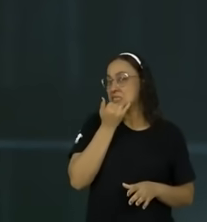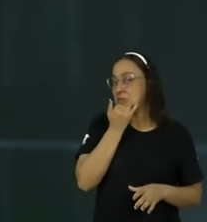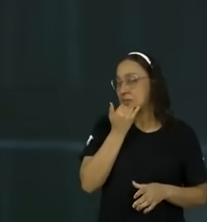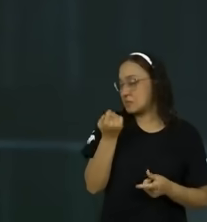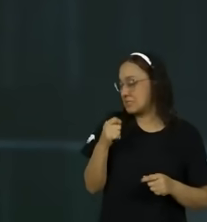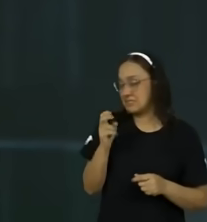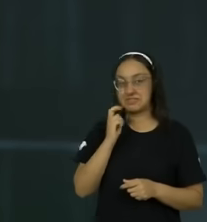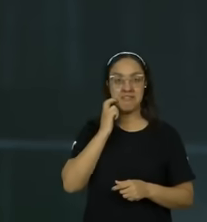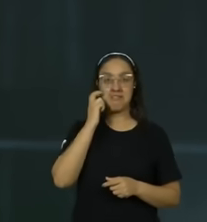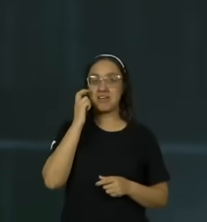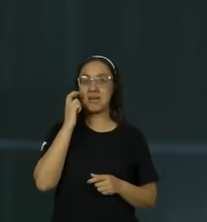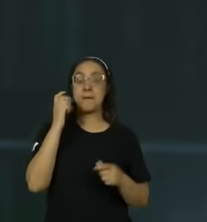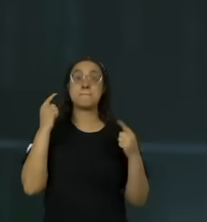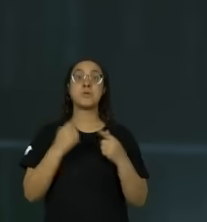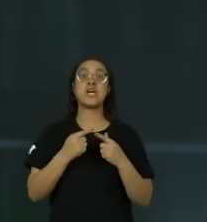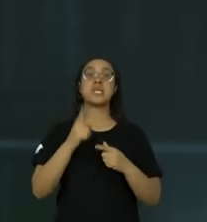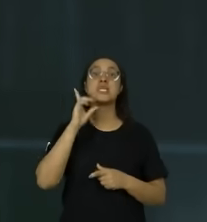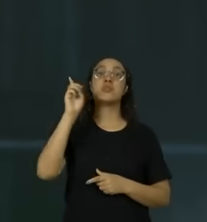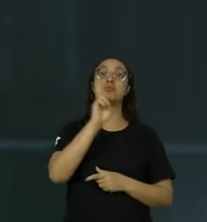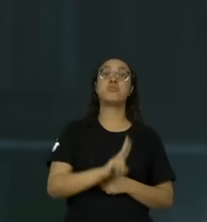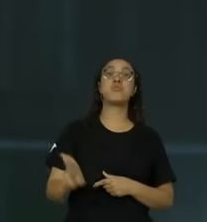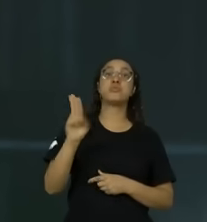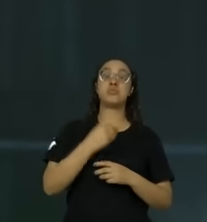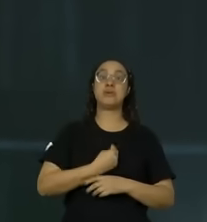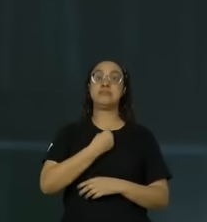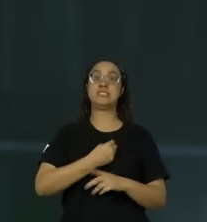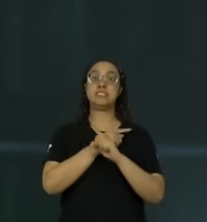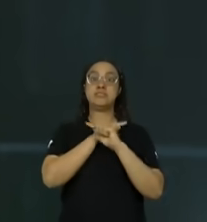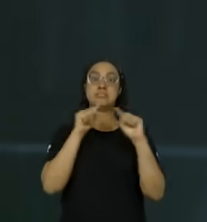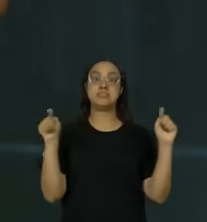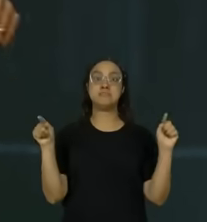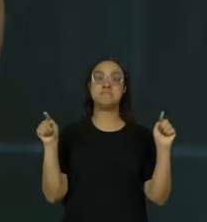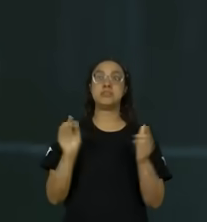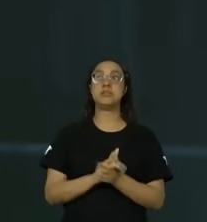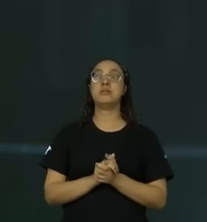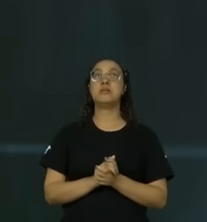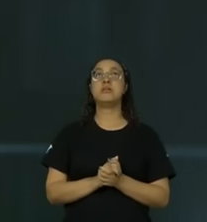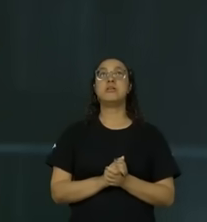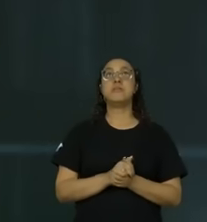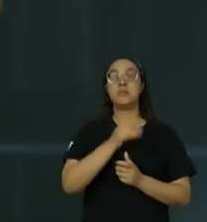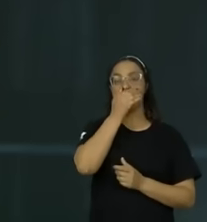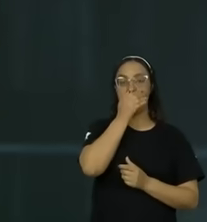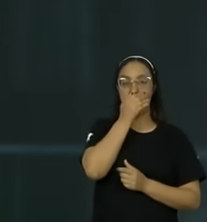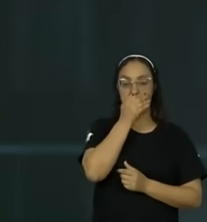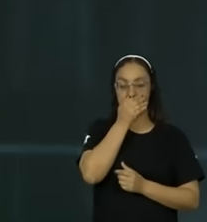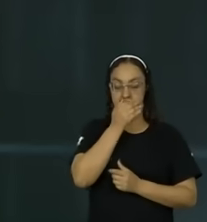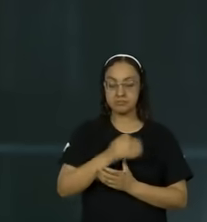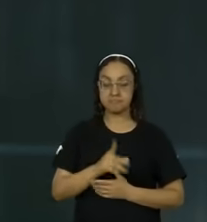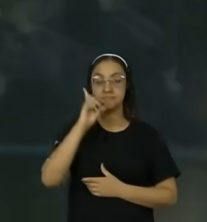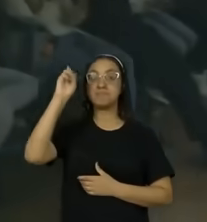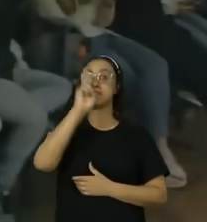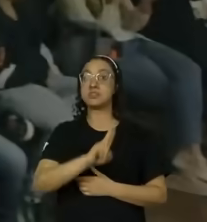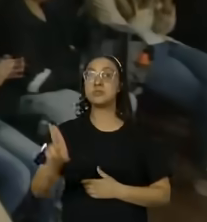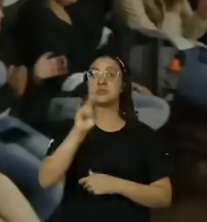Deus usou vocês para que hoje eu estivesse aqui nesse palácio. Deus usou vocês. Deus usou vocês.